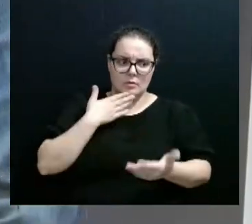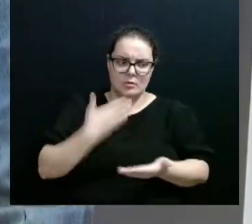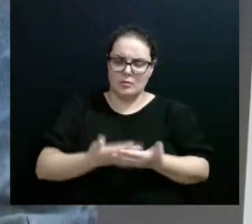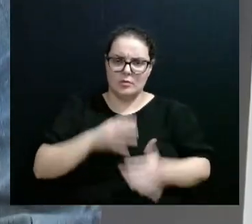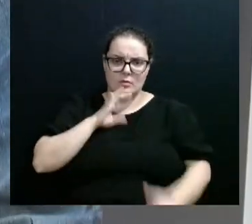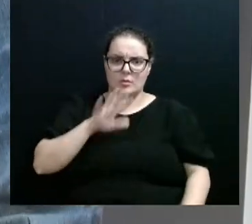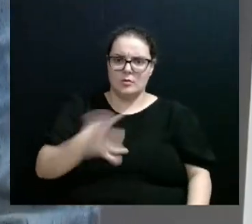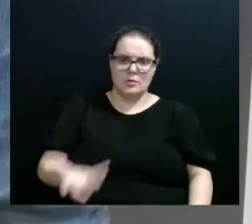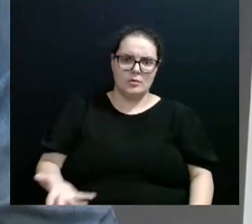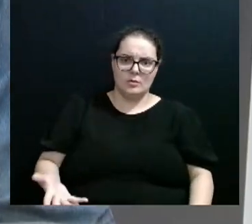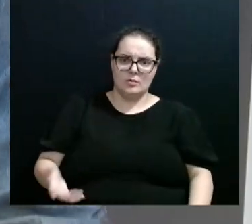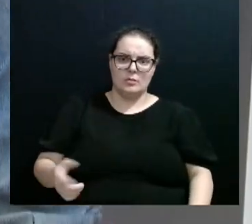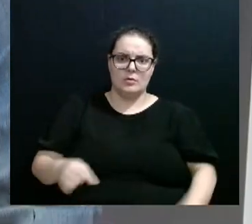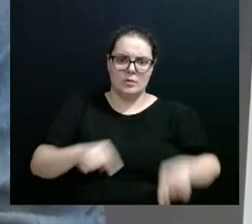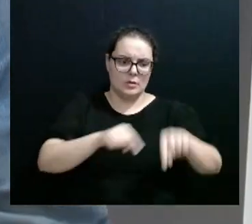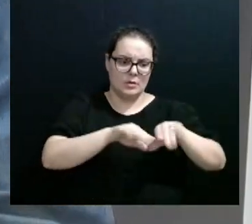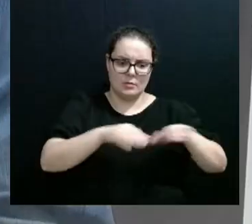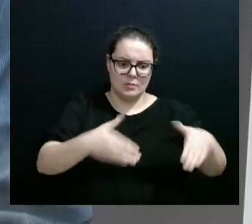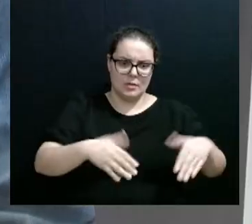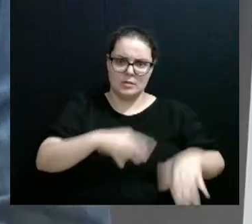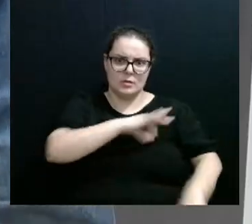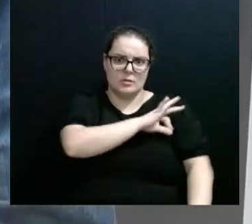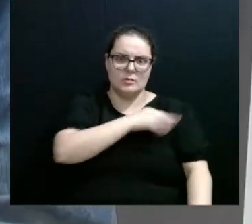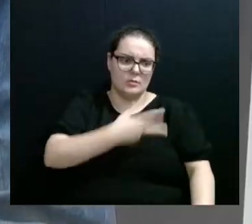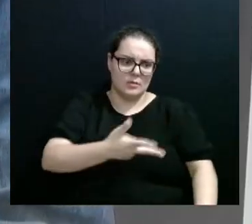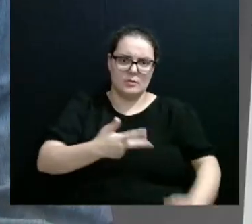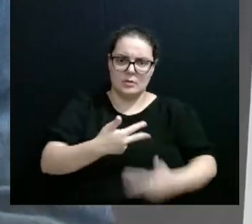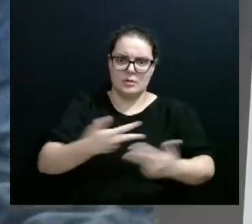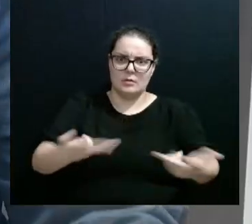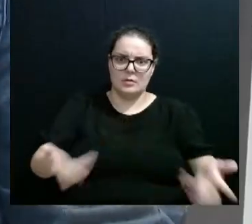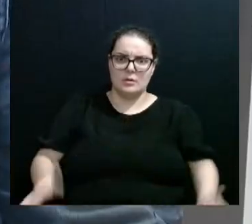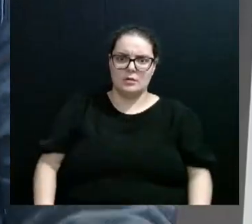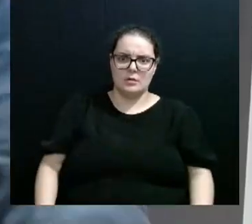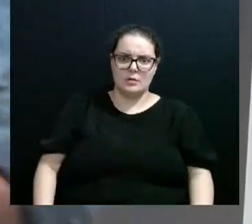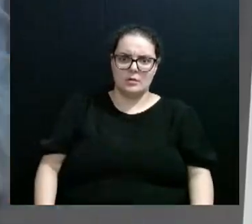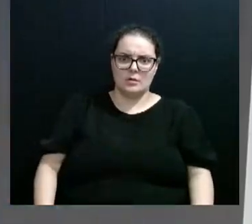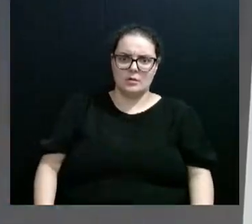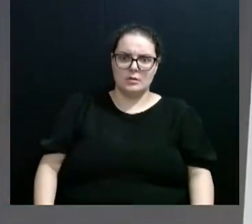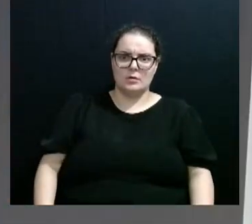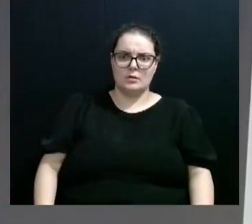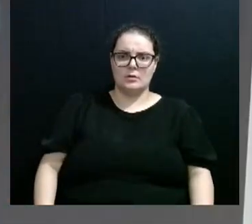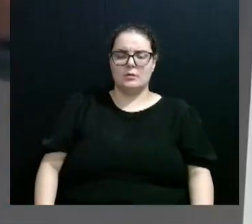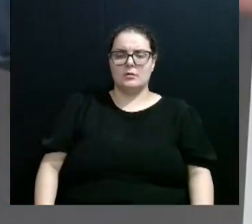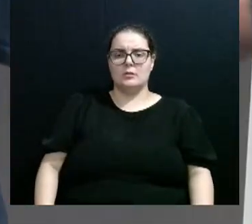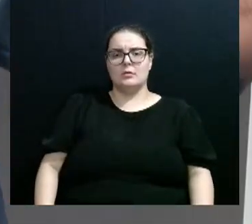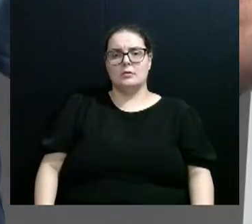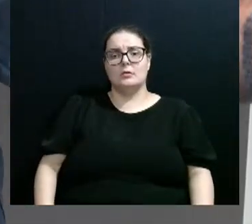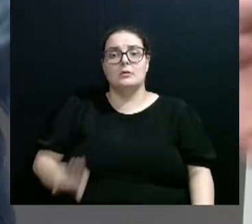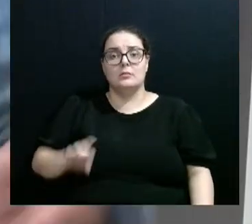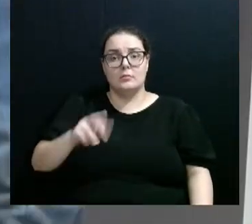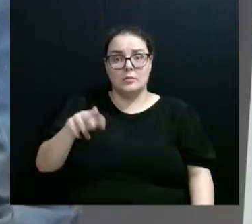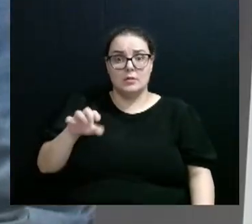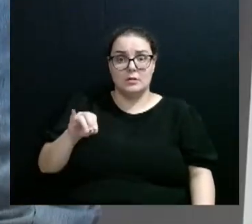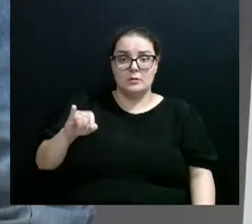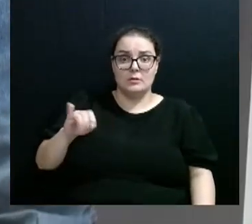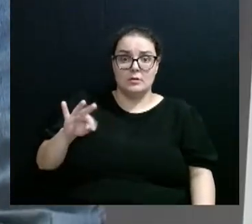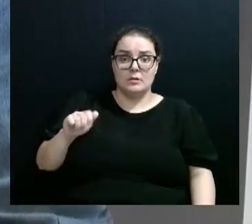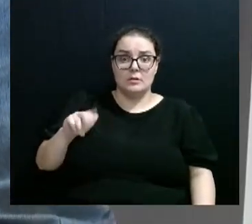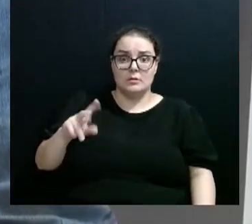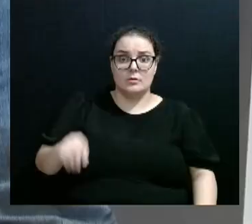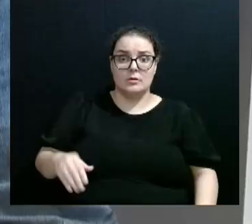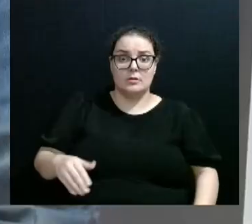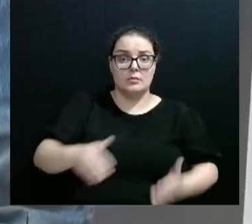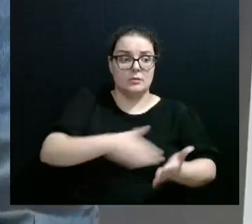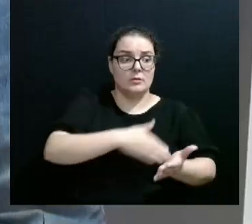dessa última vez, uma situação que não deve existir. Barão de Itapura foi fiscalizado de baixo até em cima, Balão do Quinto.